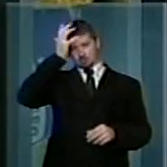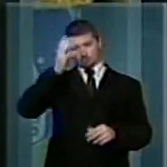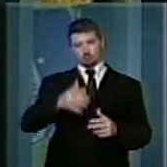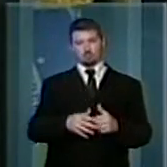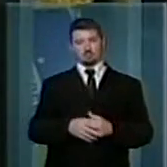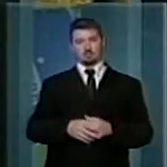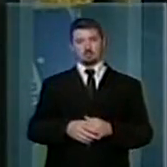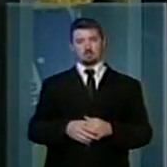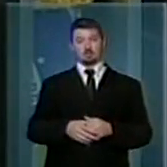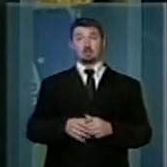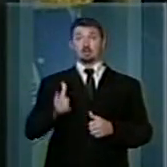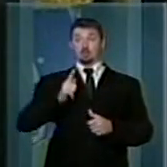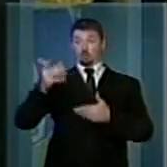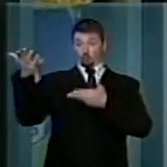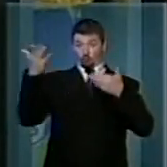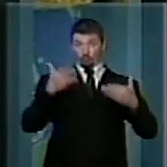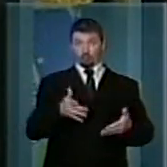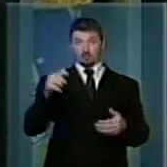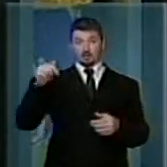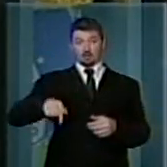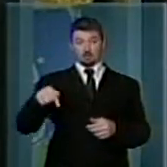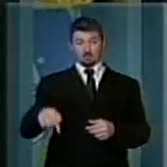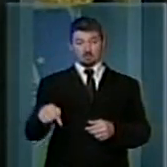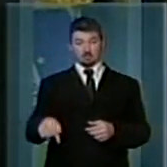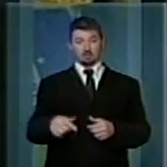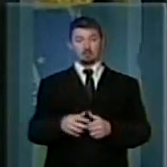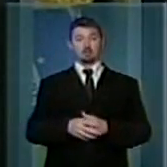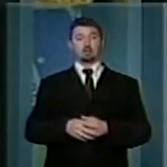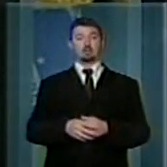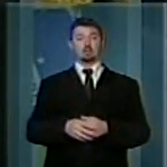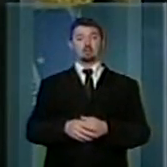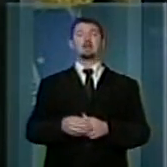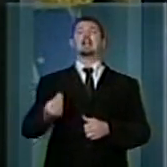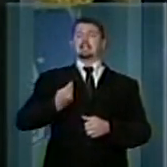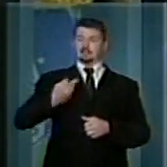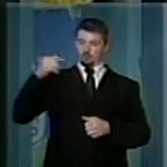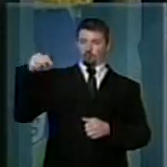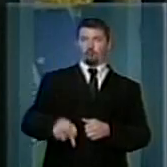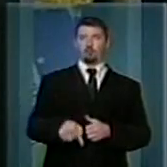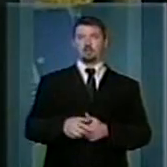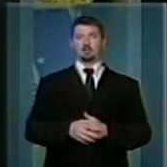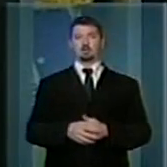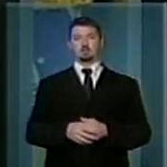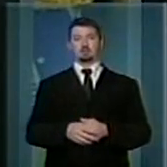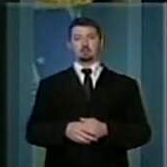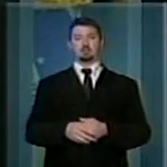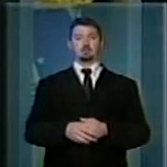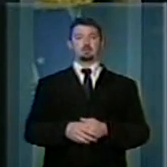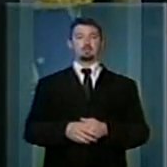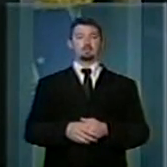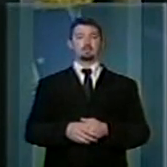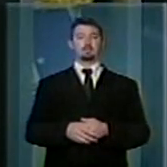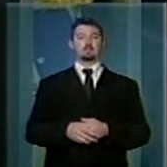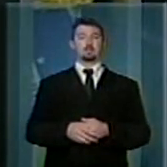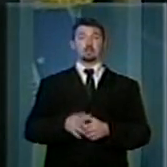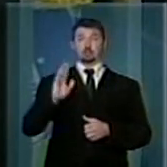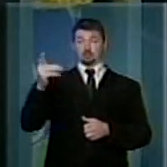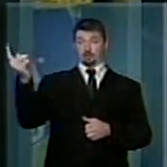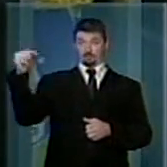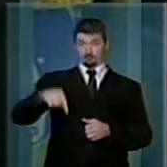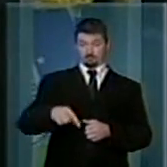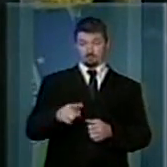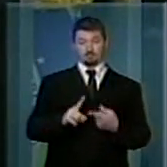estão sendo convidados para virem a esta casa, estão vindo a esta casa. Já veio aqui o